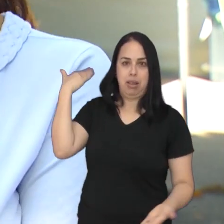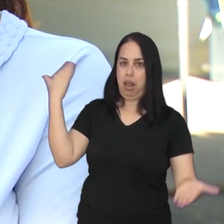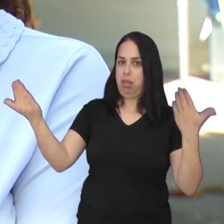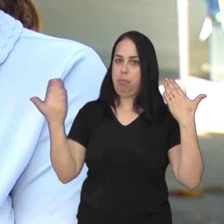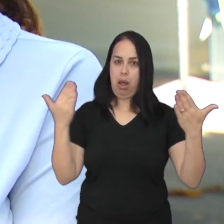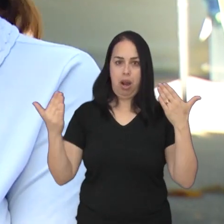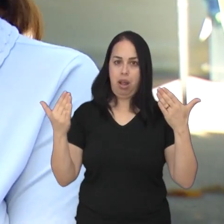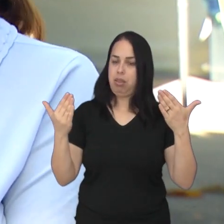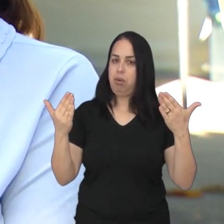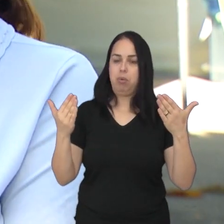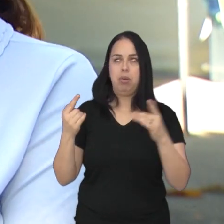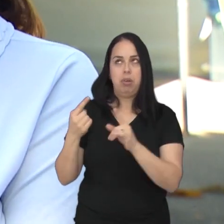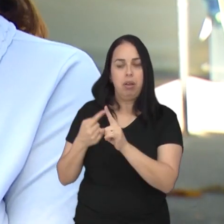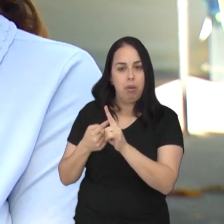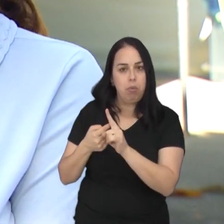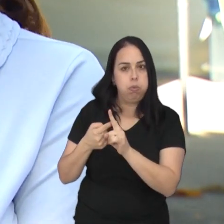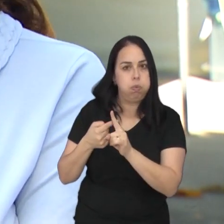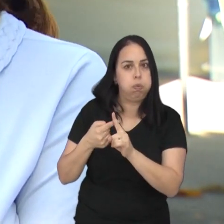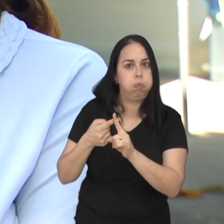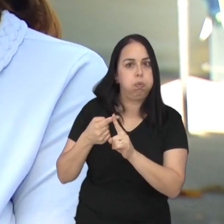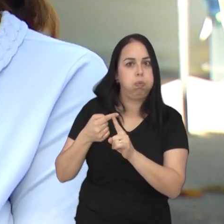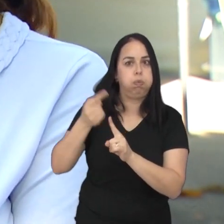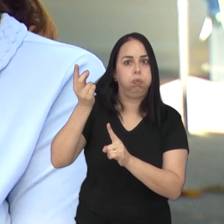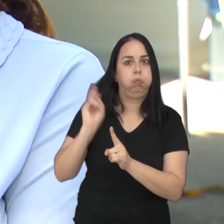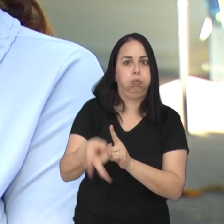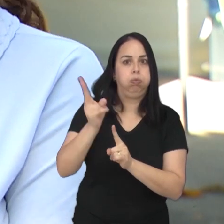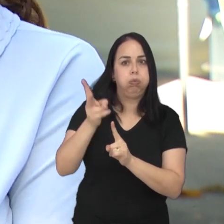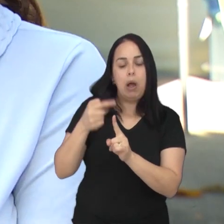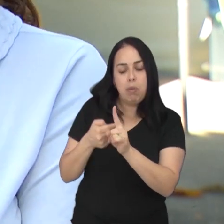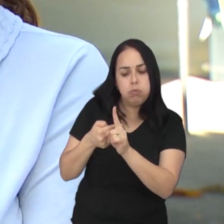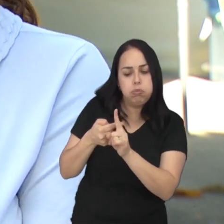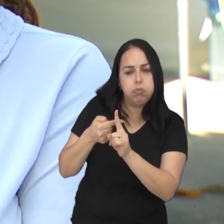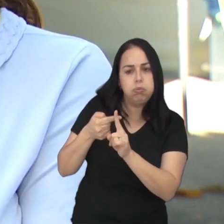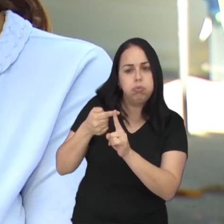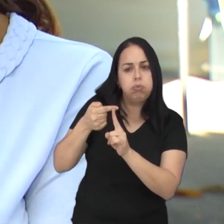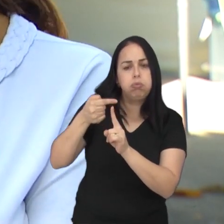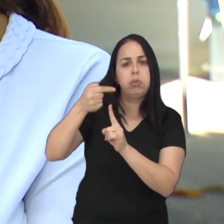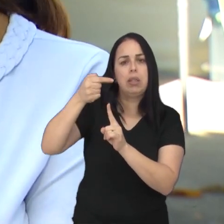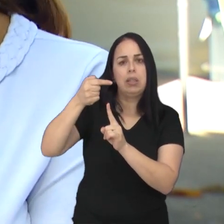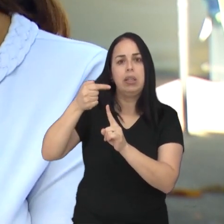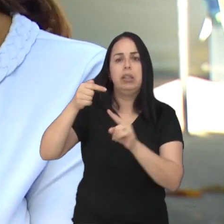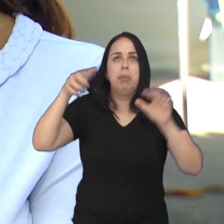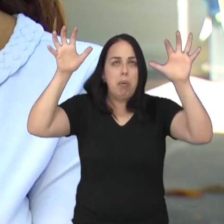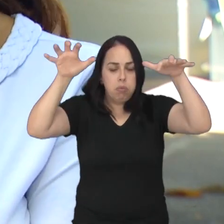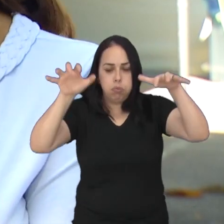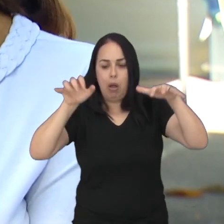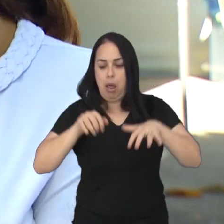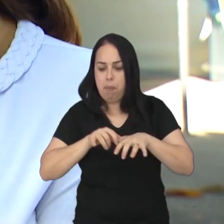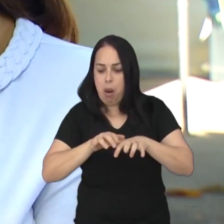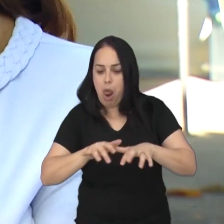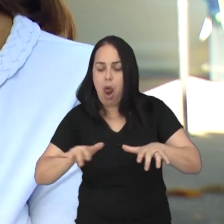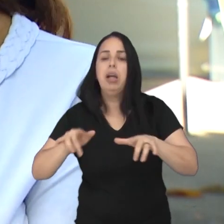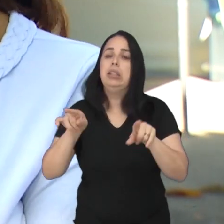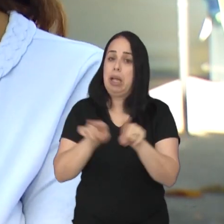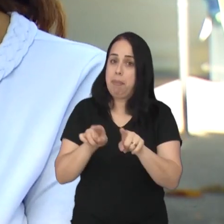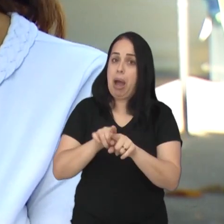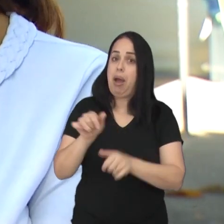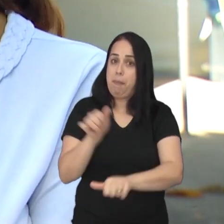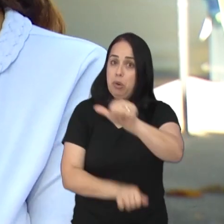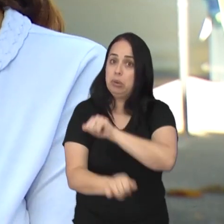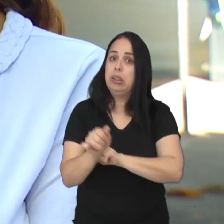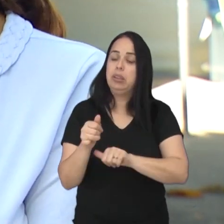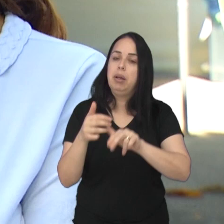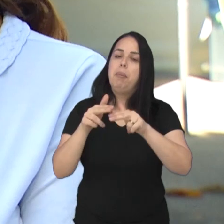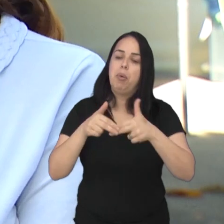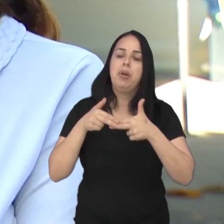não estão da mesma maneira, né? A temperatura vem aumentando cada vez mais, os índices pluviométricos eles vêm também tendo as suas